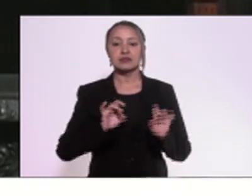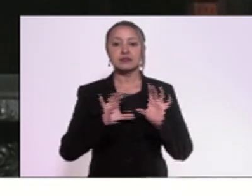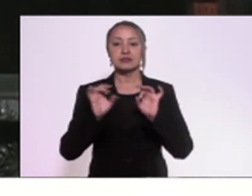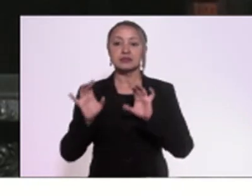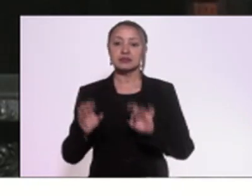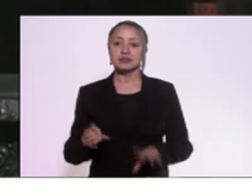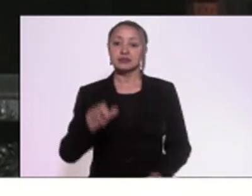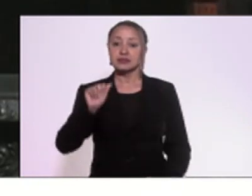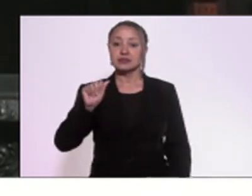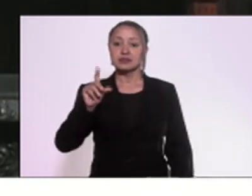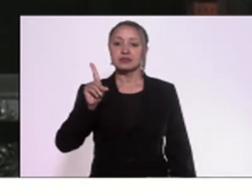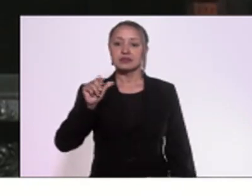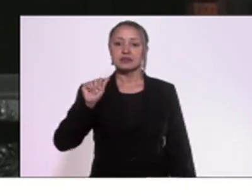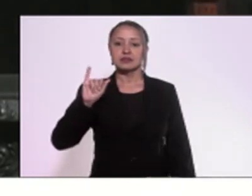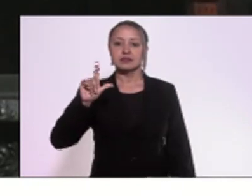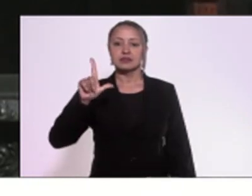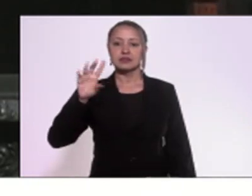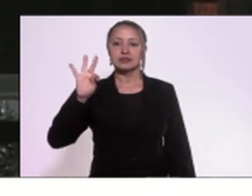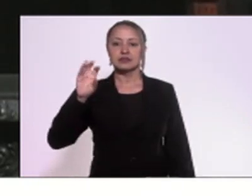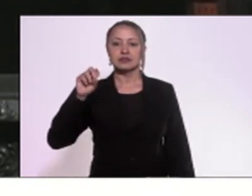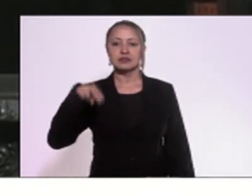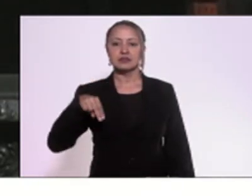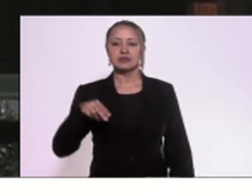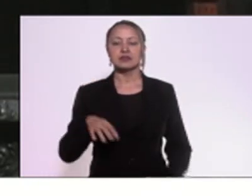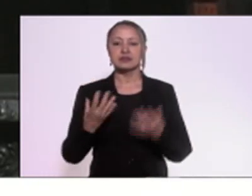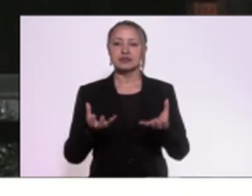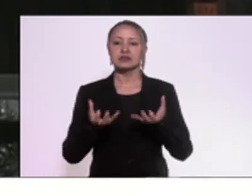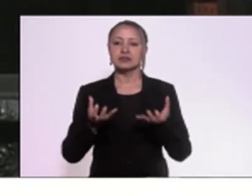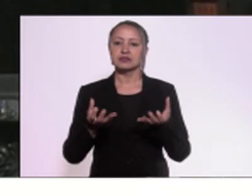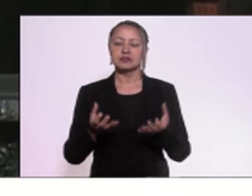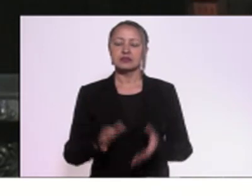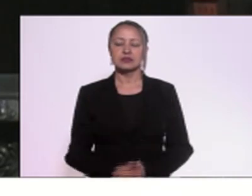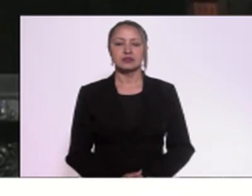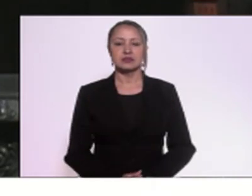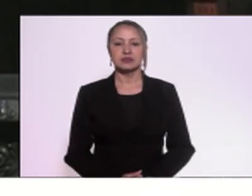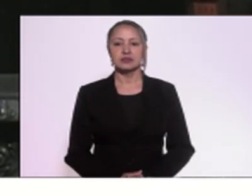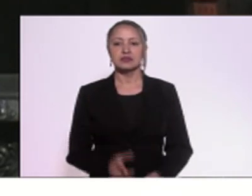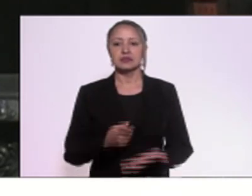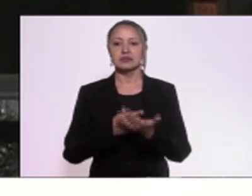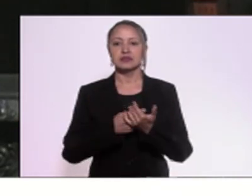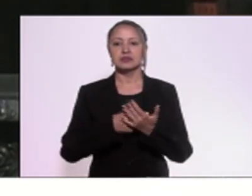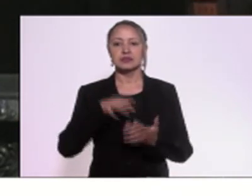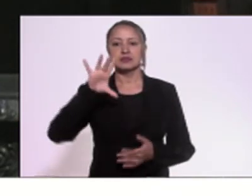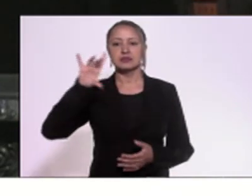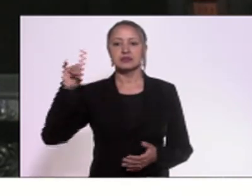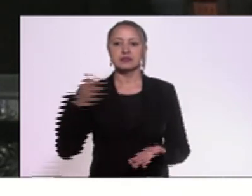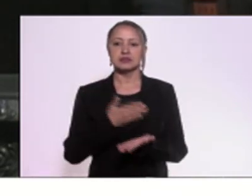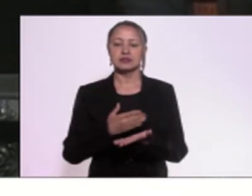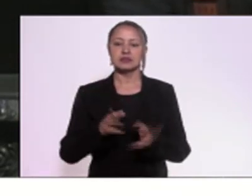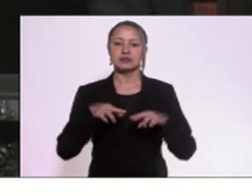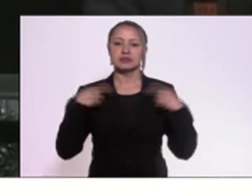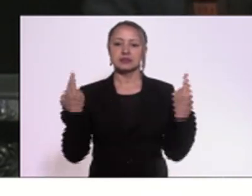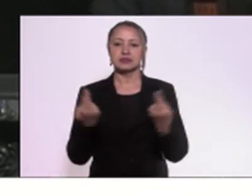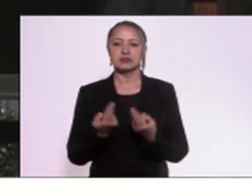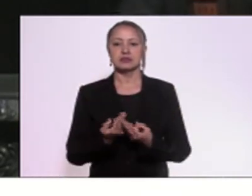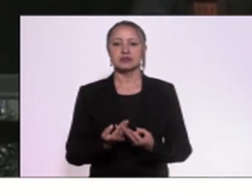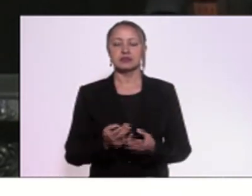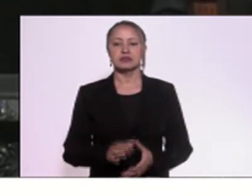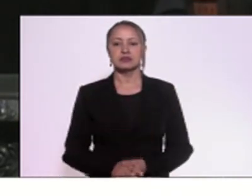Adailton. Eu quero, sob a proteção de Deus, declaro aberta esta sessão solene